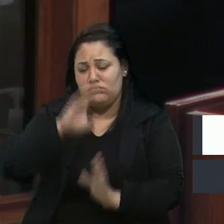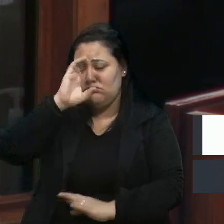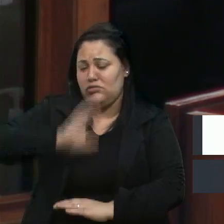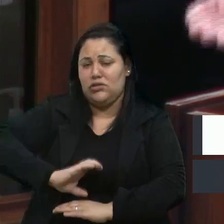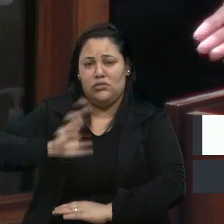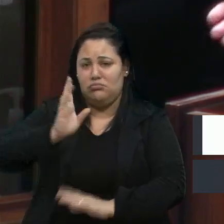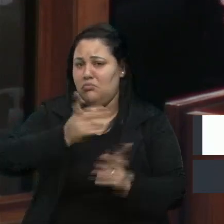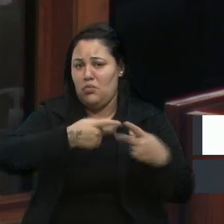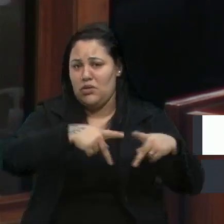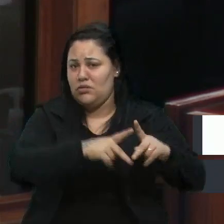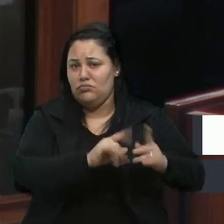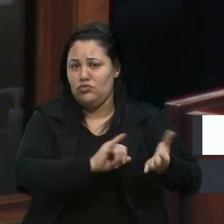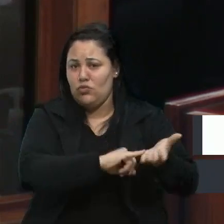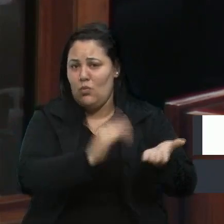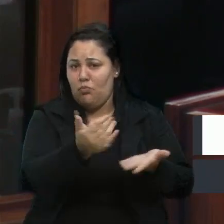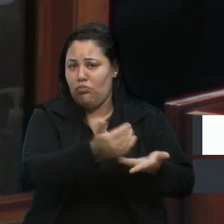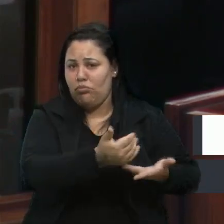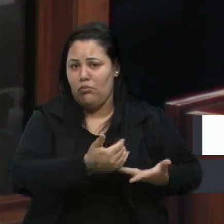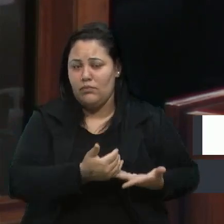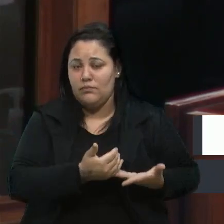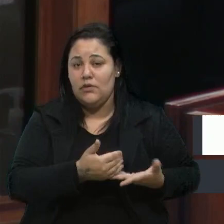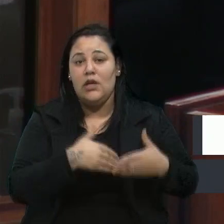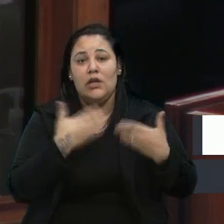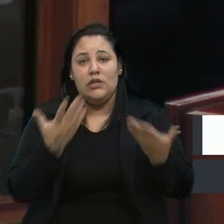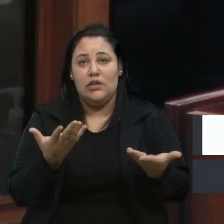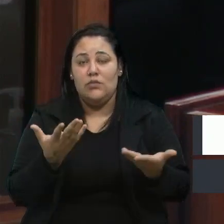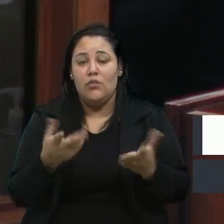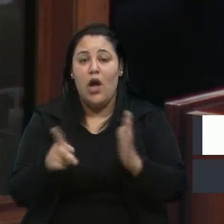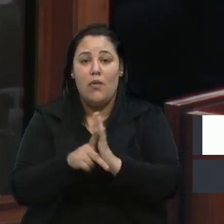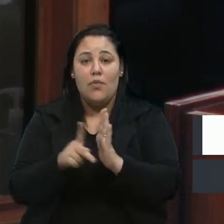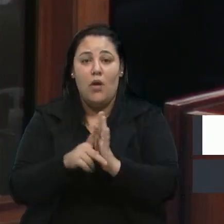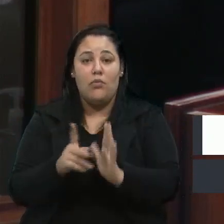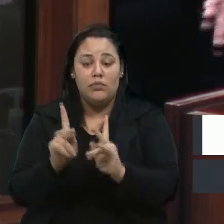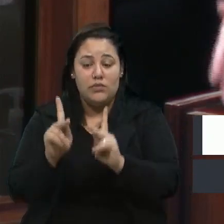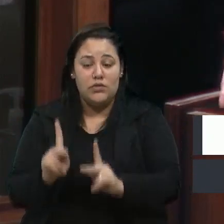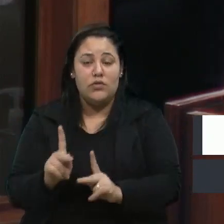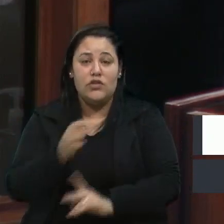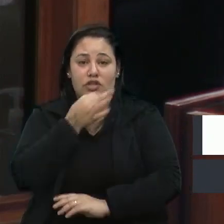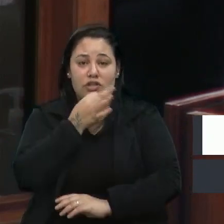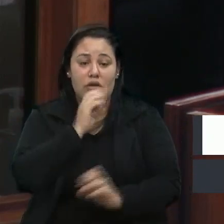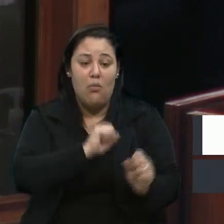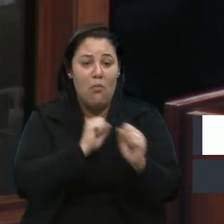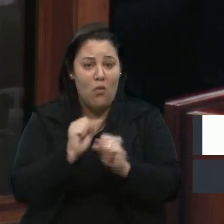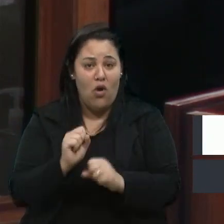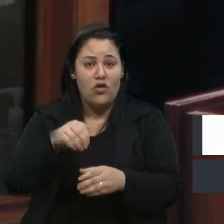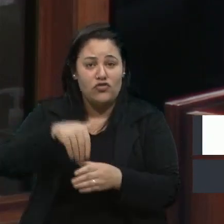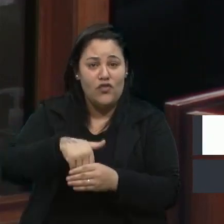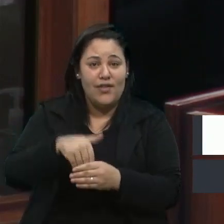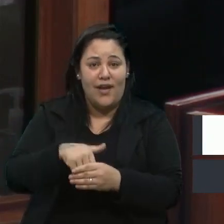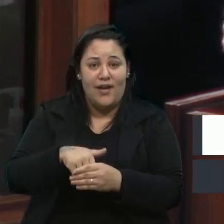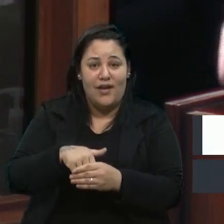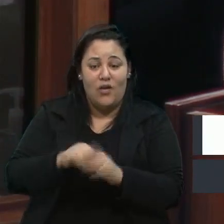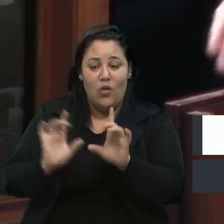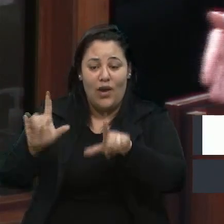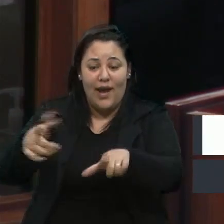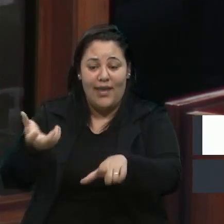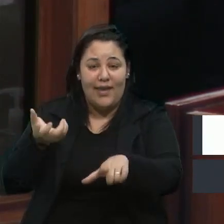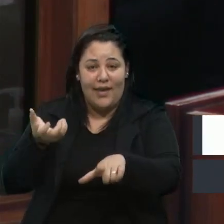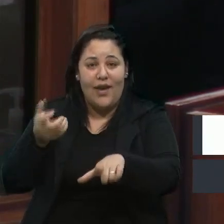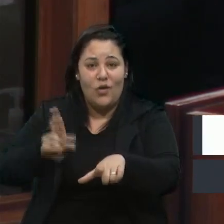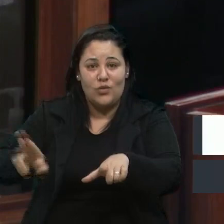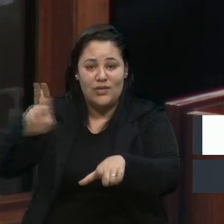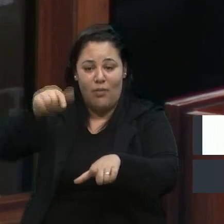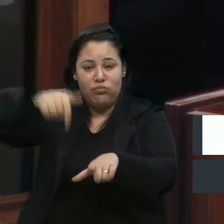forma popular, as próprias pessoas de Caxias possam votar aonde elas queriam ser aplicado o seu